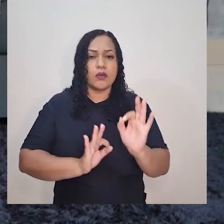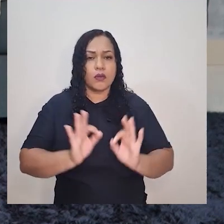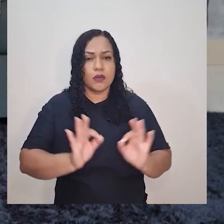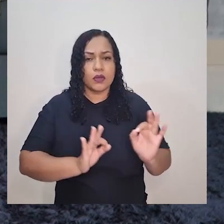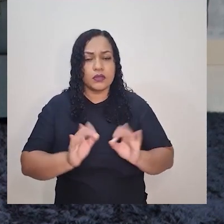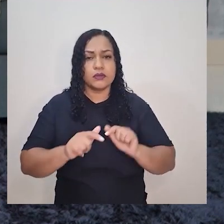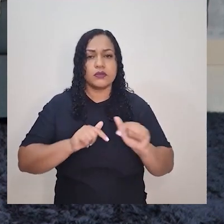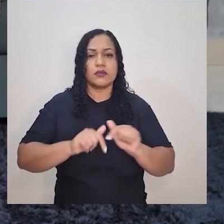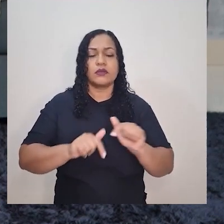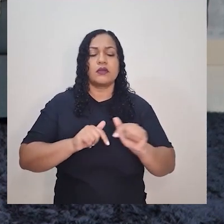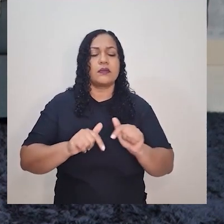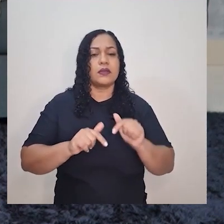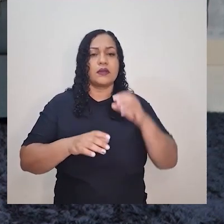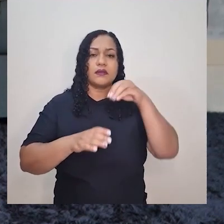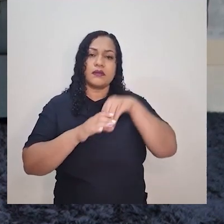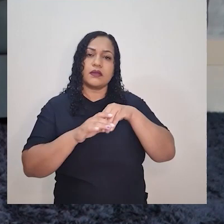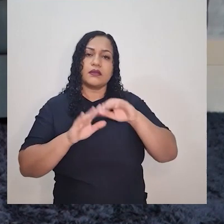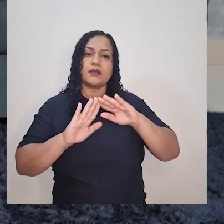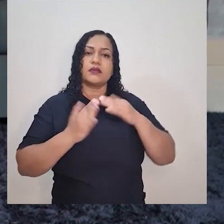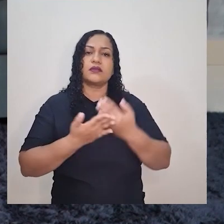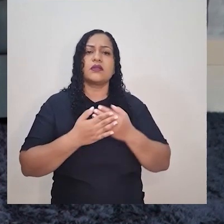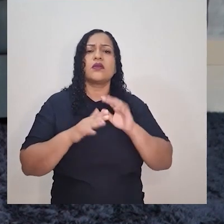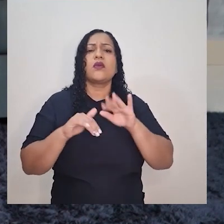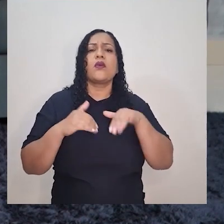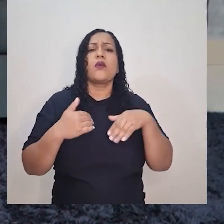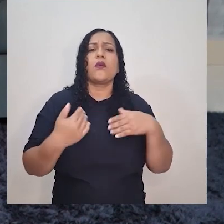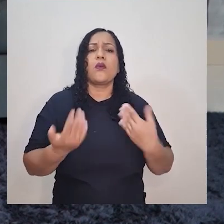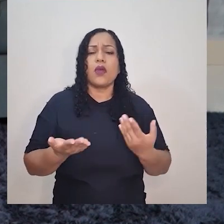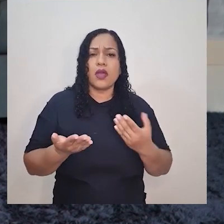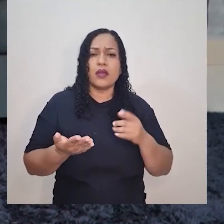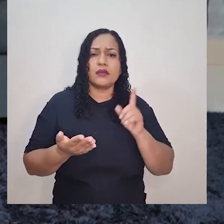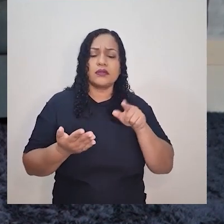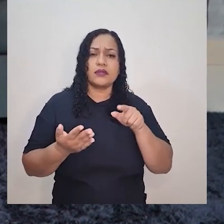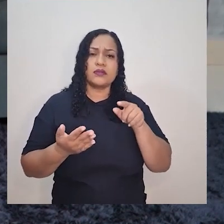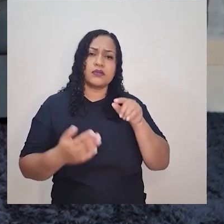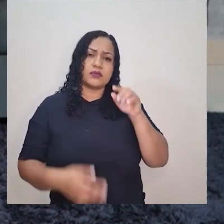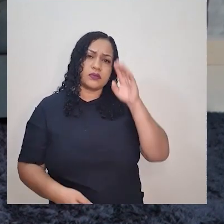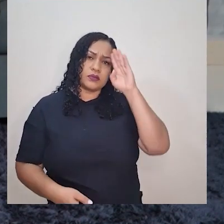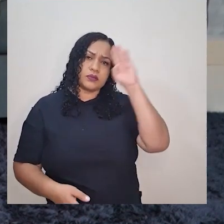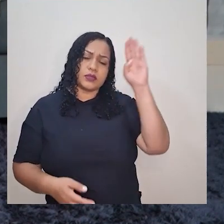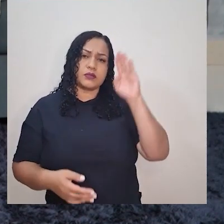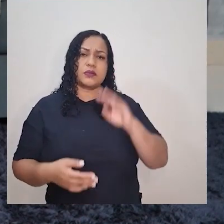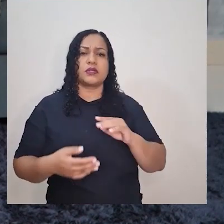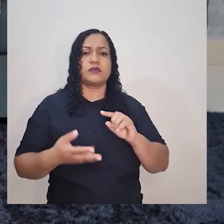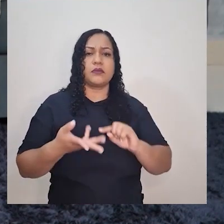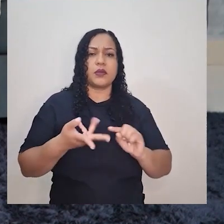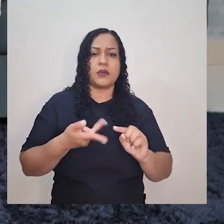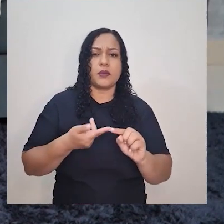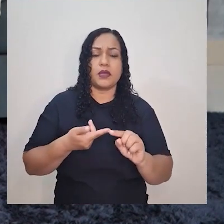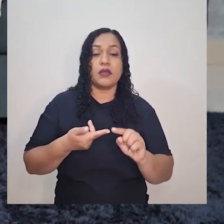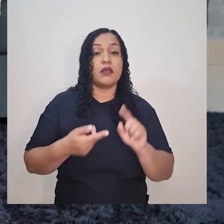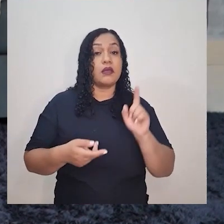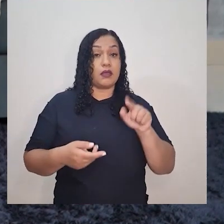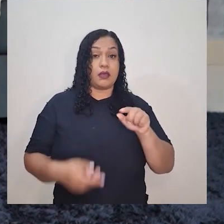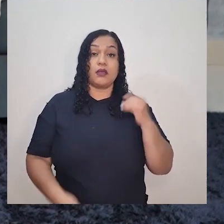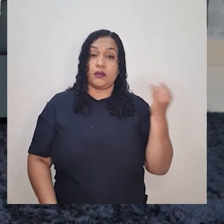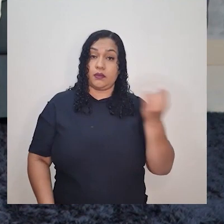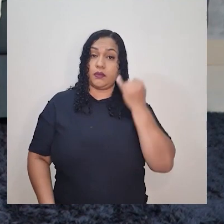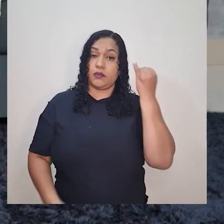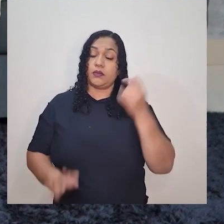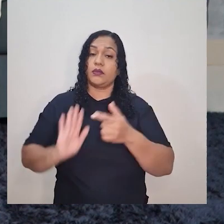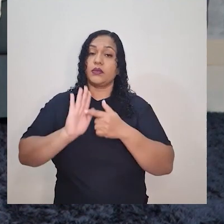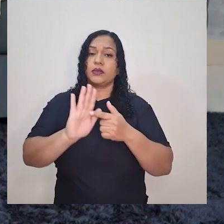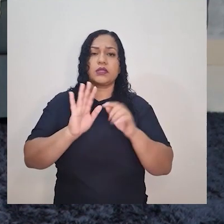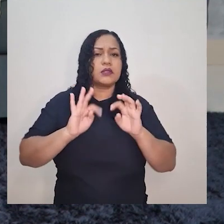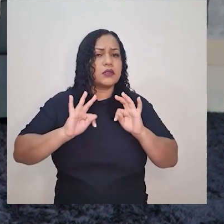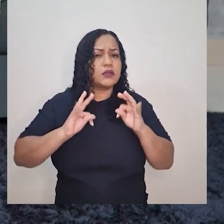fundado, contempla que princípios? Bem, Kelly, é importante, né, enfatizar que todo